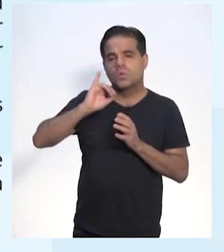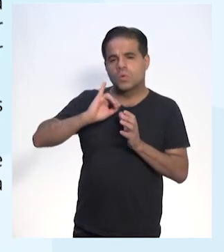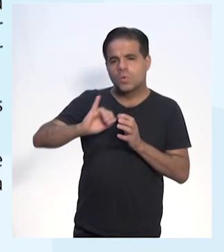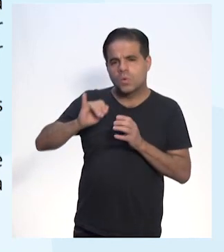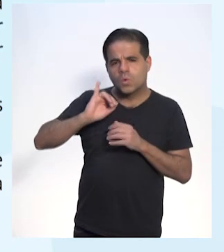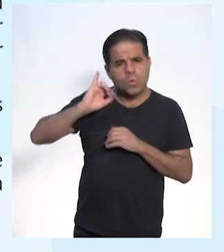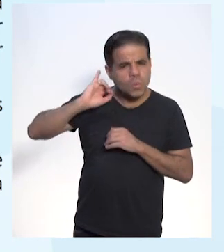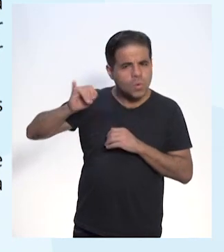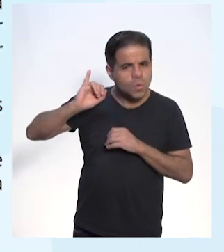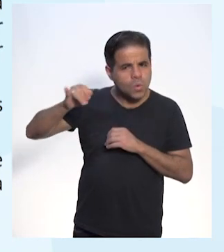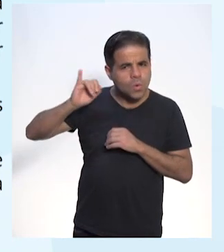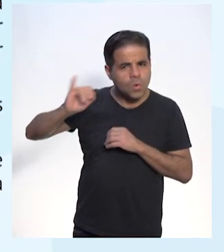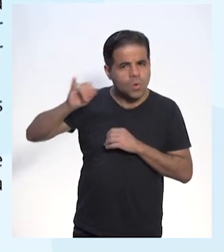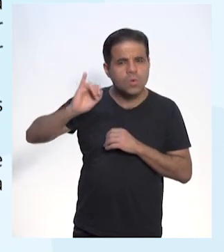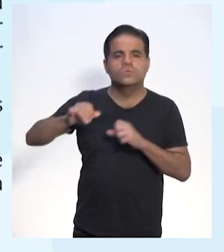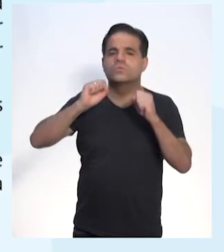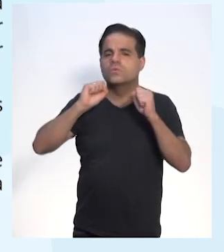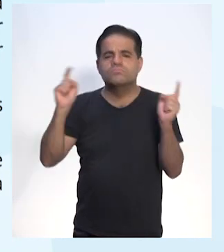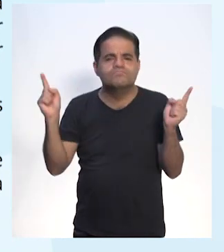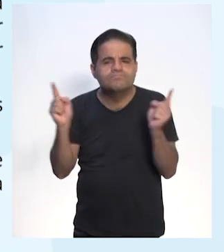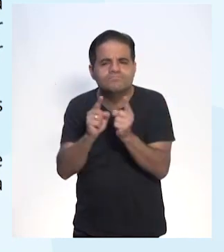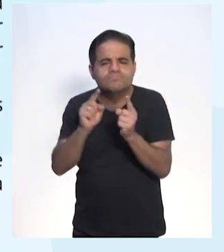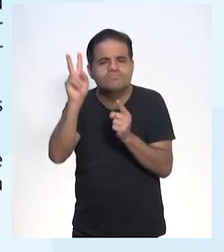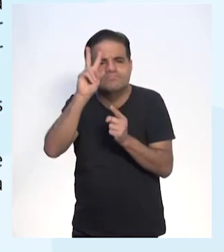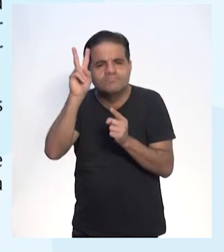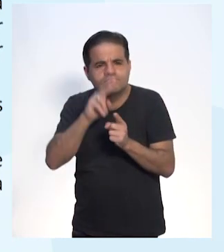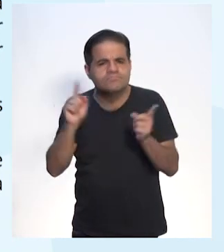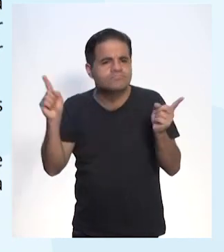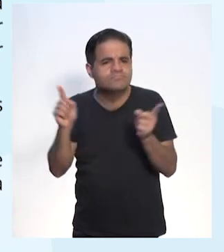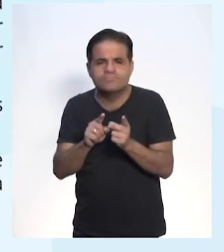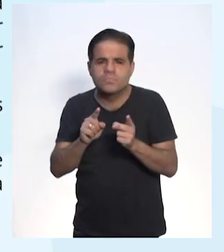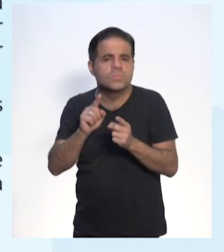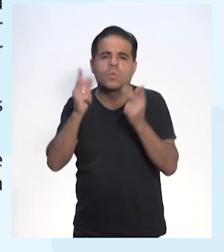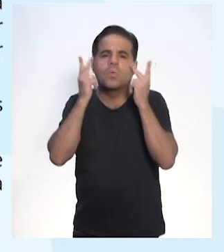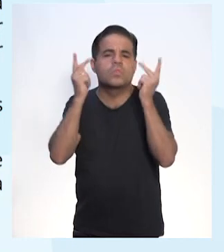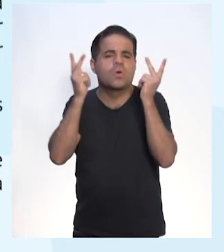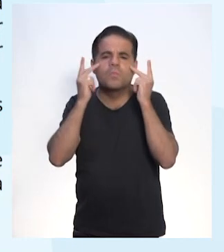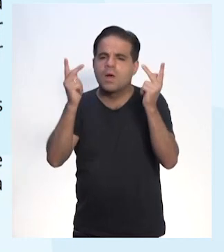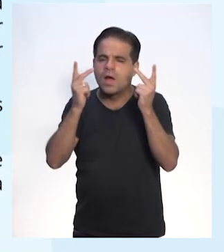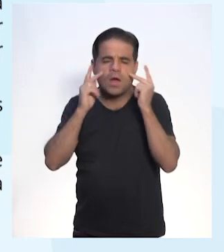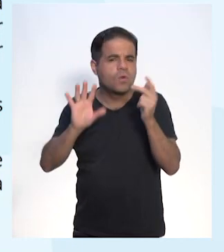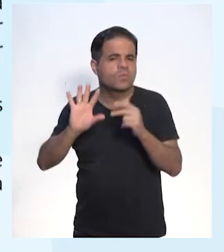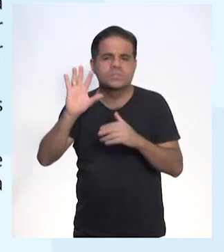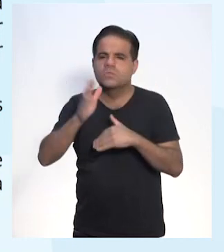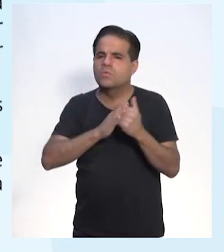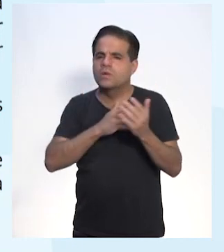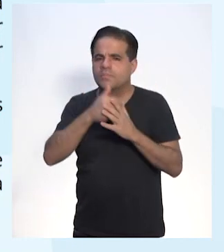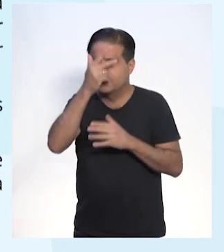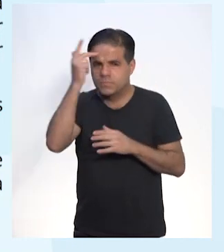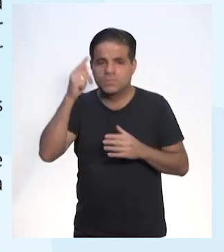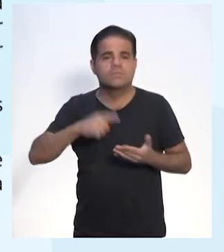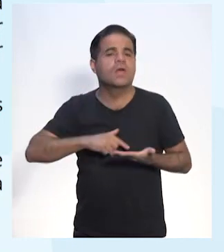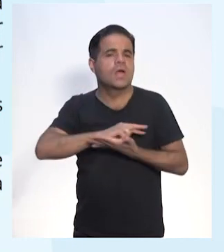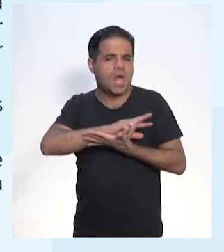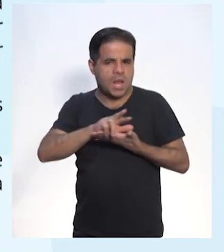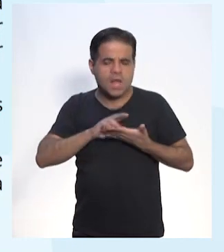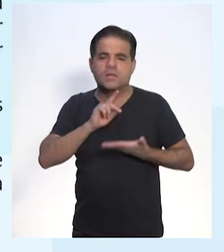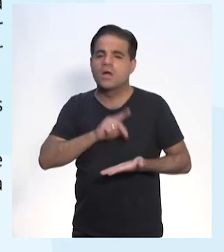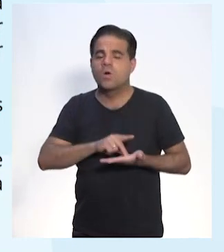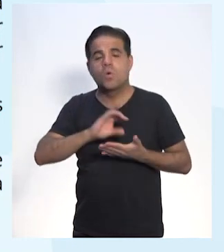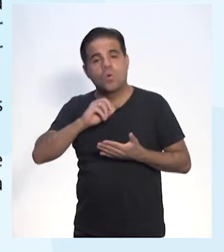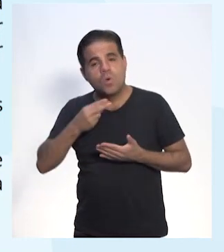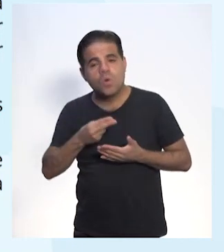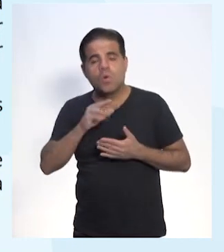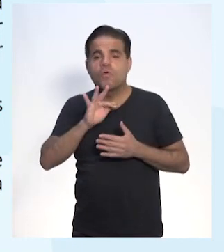Respondam aí no chat para mim, tentando coletar as respostas dos alunos, obviamente. Em relação ao texto 1,